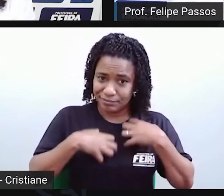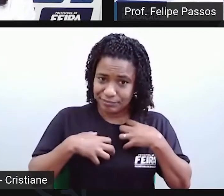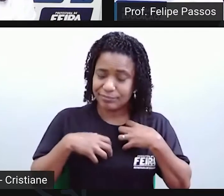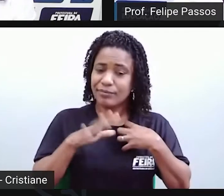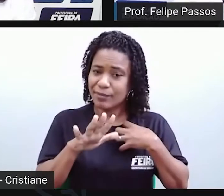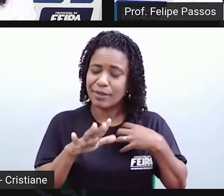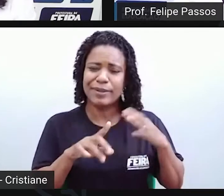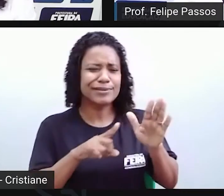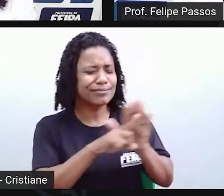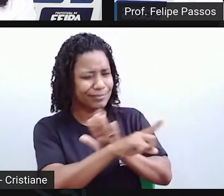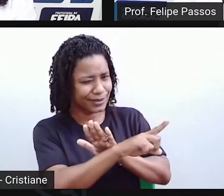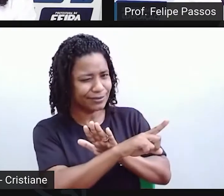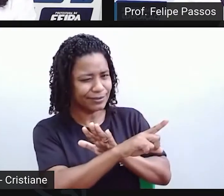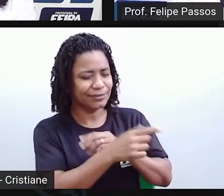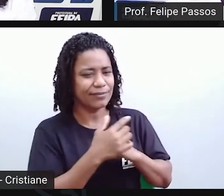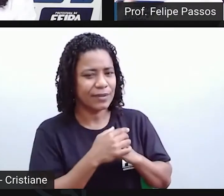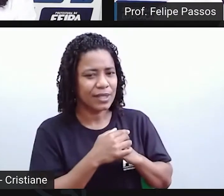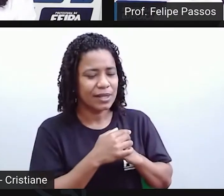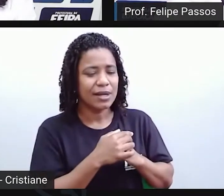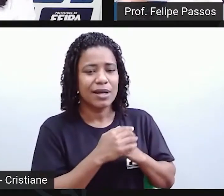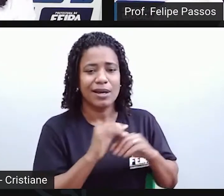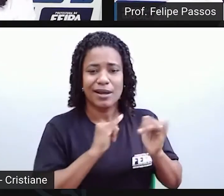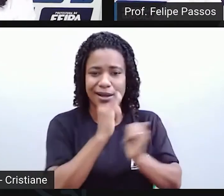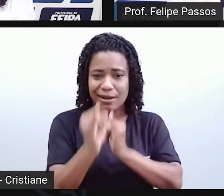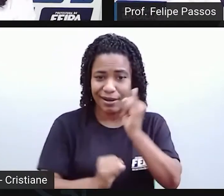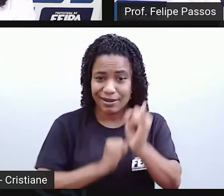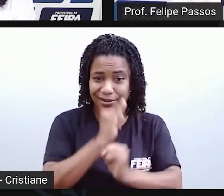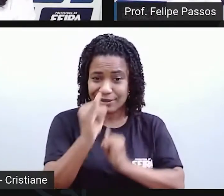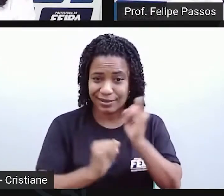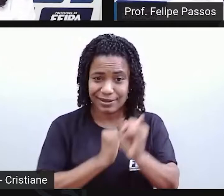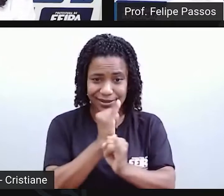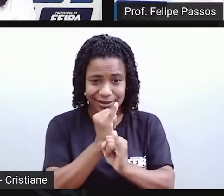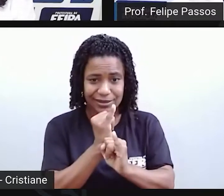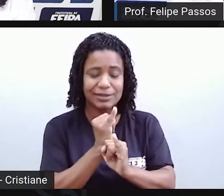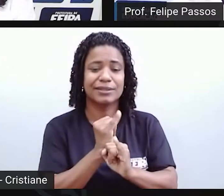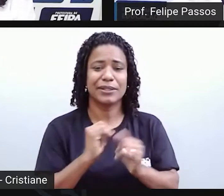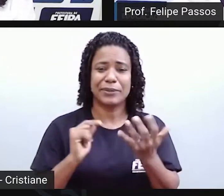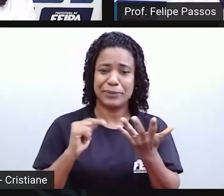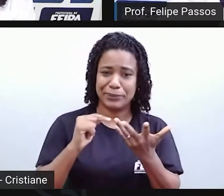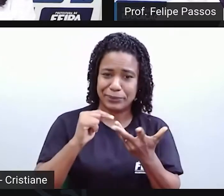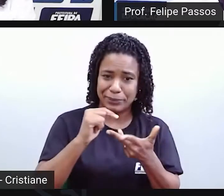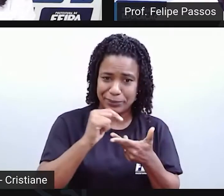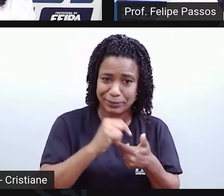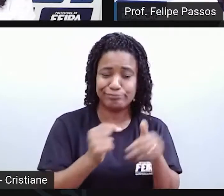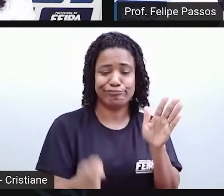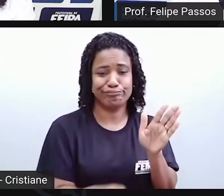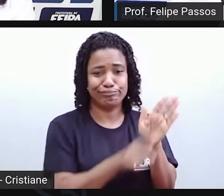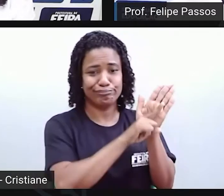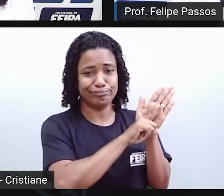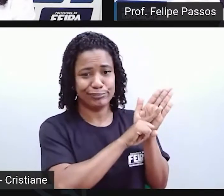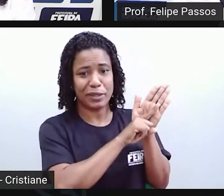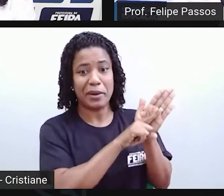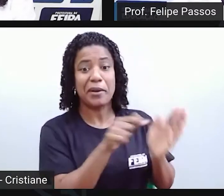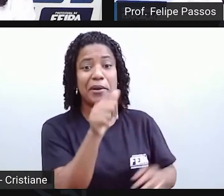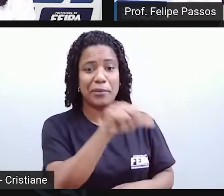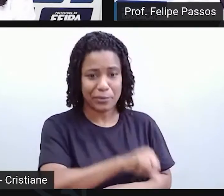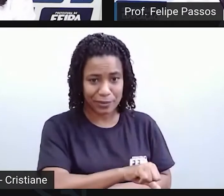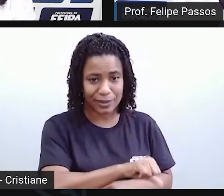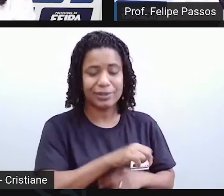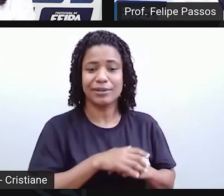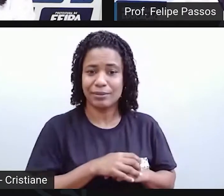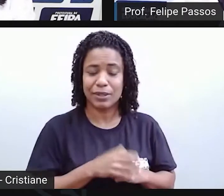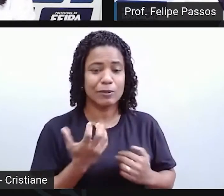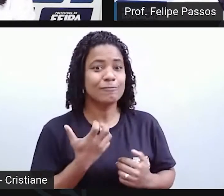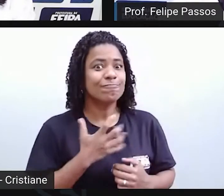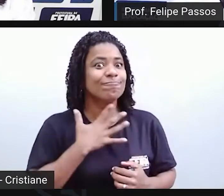você falou, né? O que a gente vê, o que a gente se busca, o que a gente quer ser, né? E o que a gente busca no outro também.